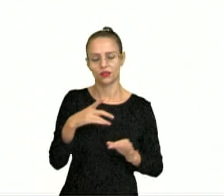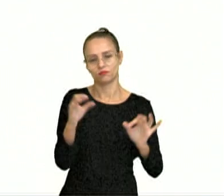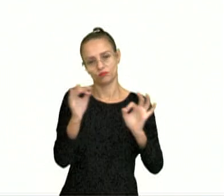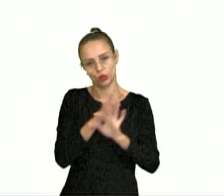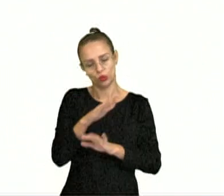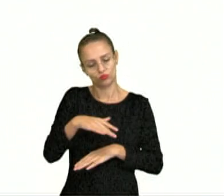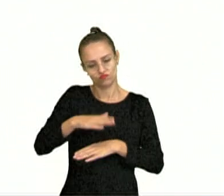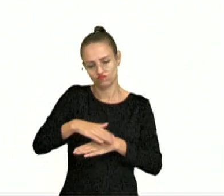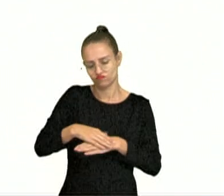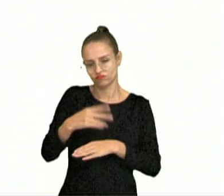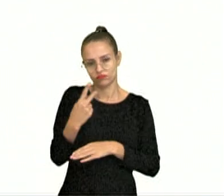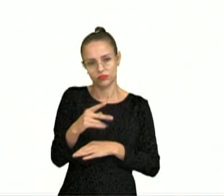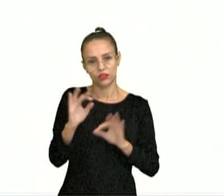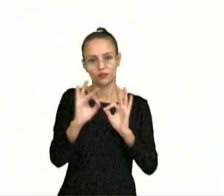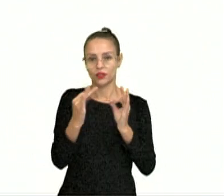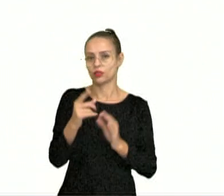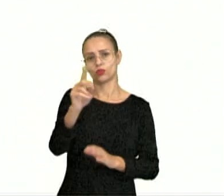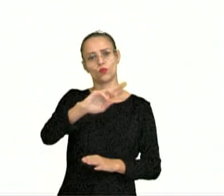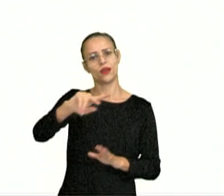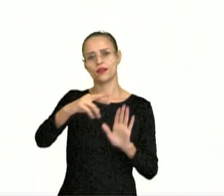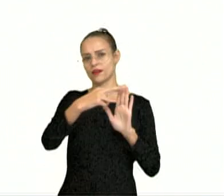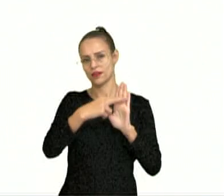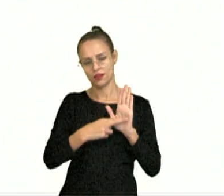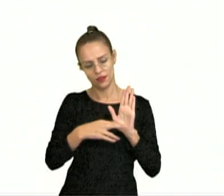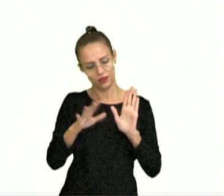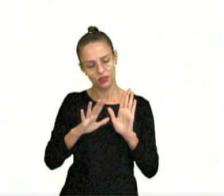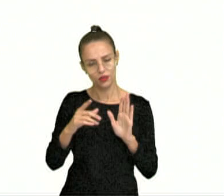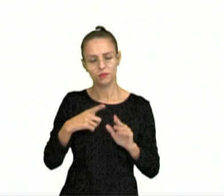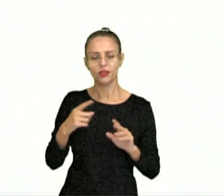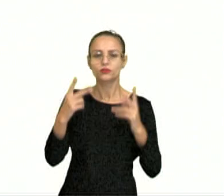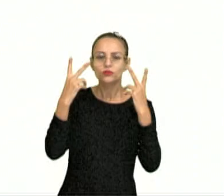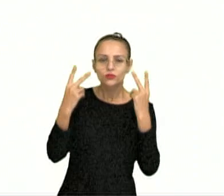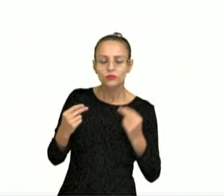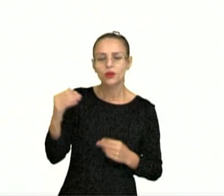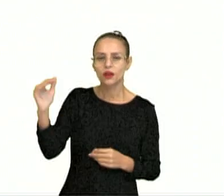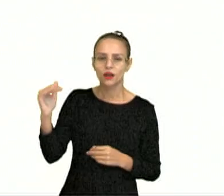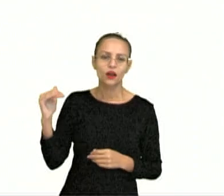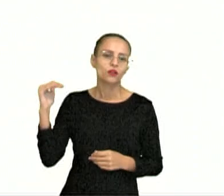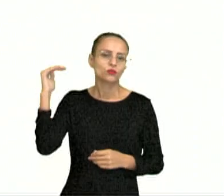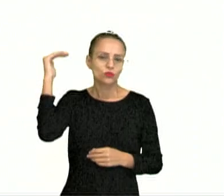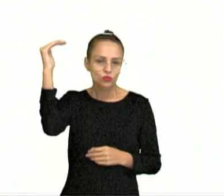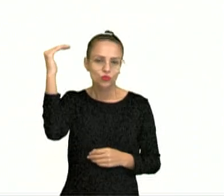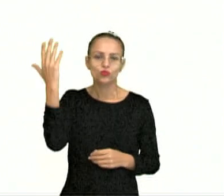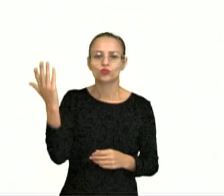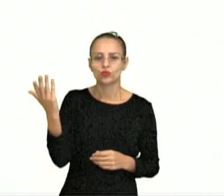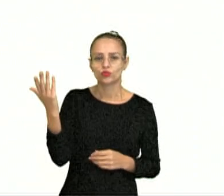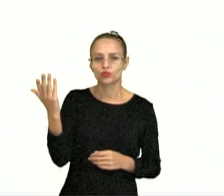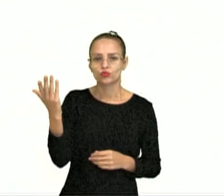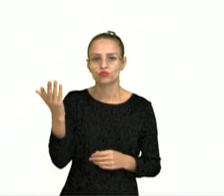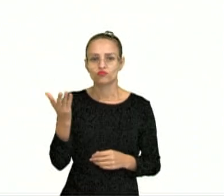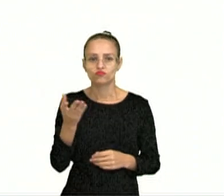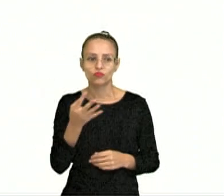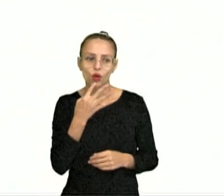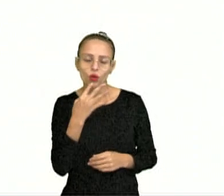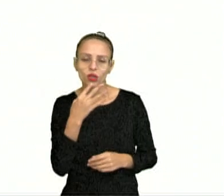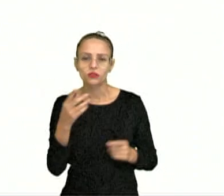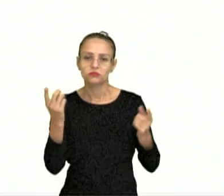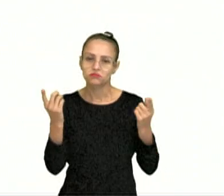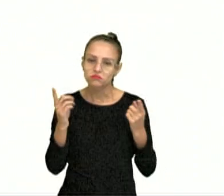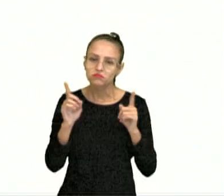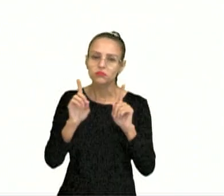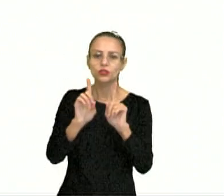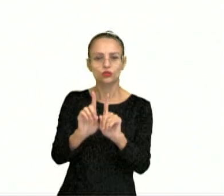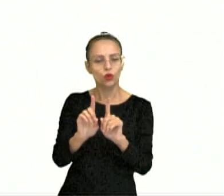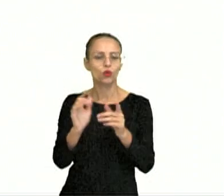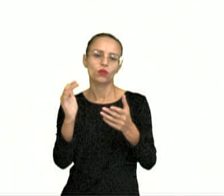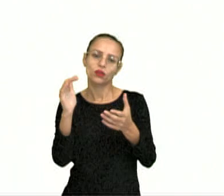uma família. Não é uma regra, mas é comum os adultos, né, conhecerem um parceiro,